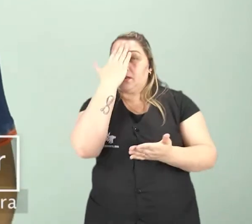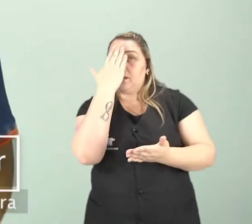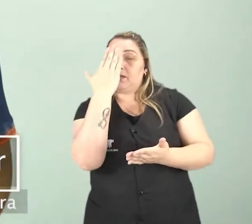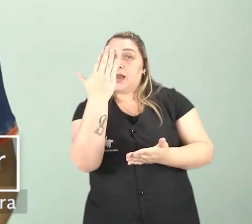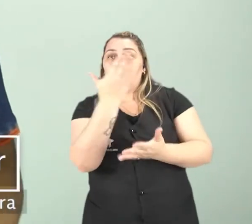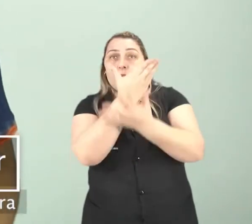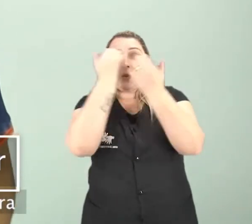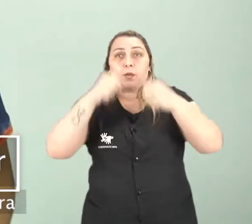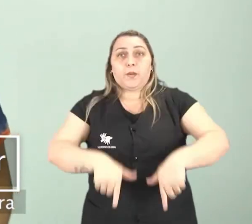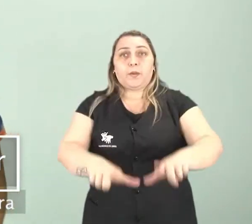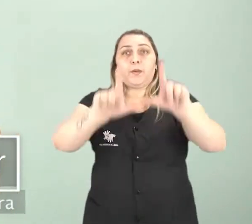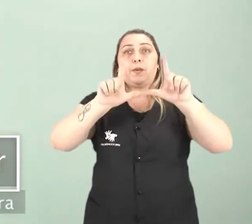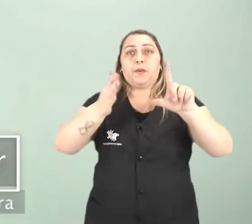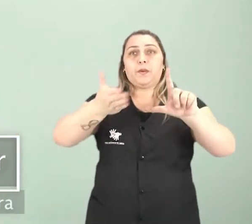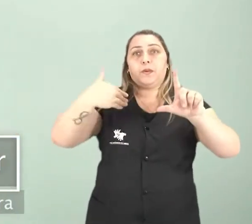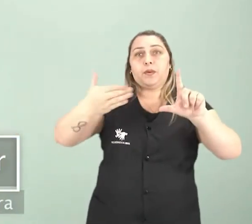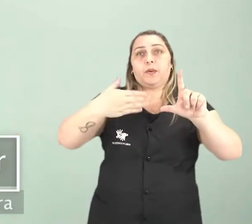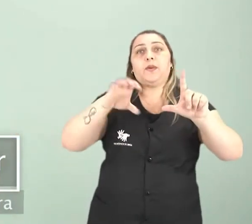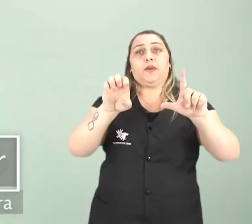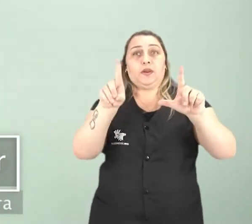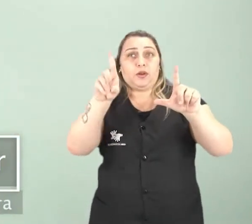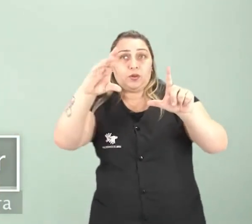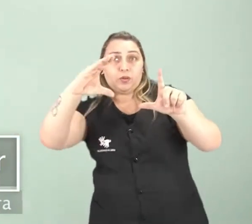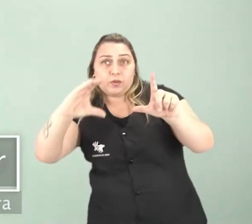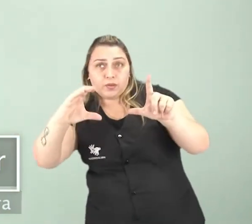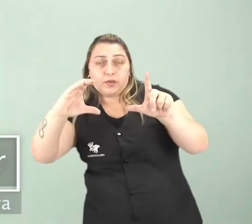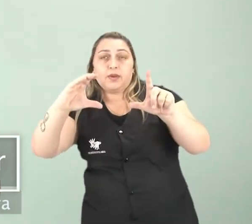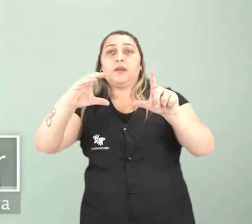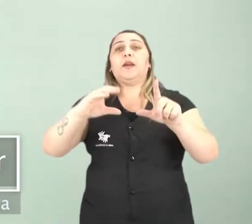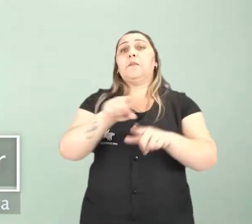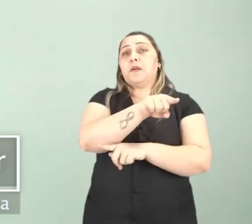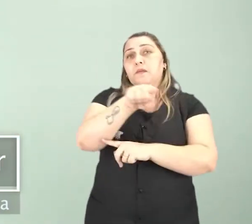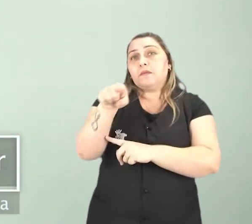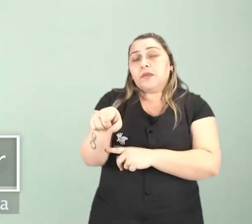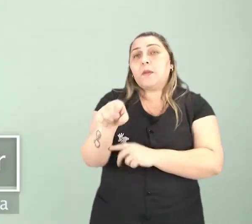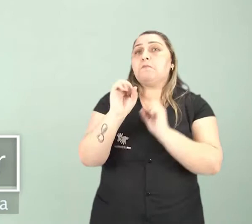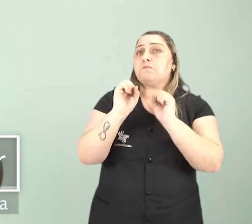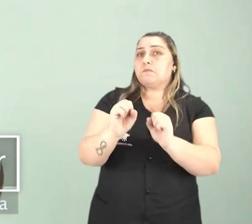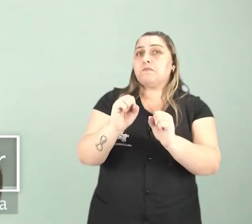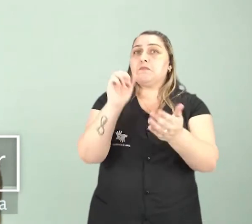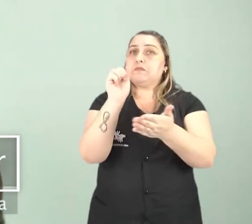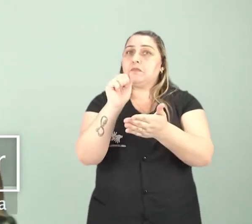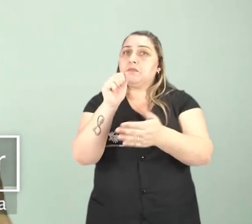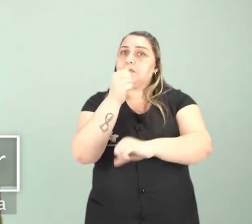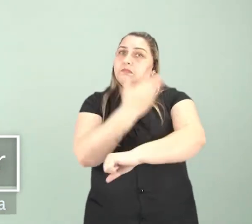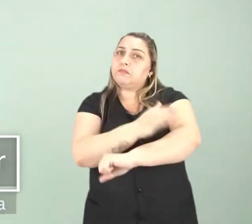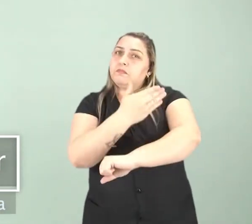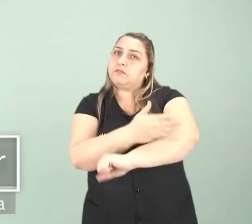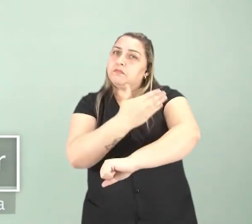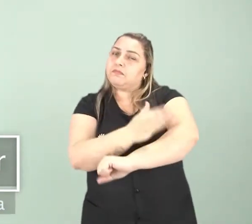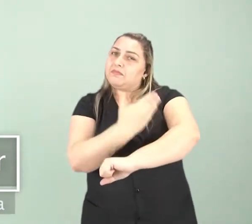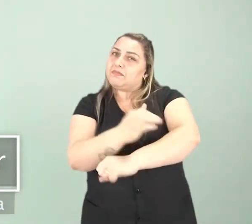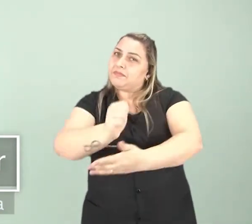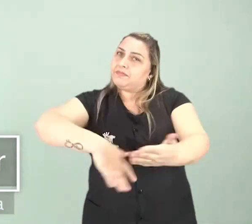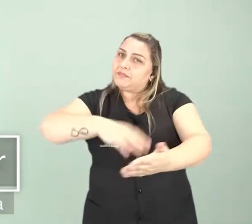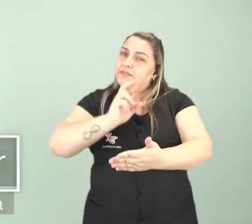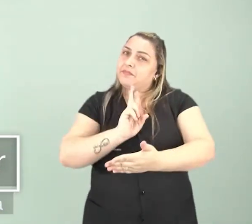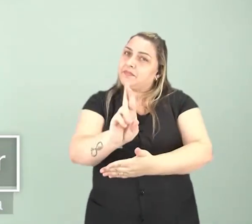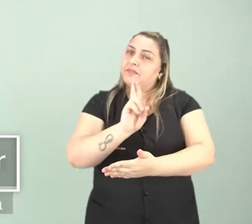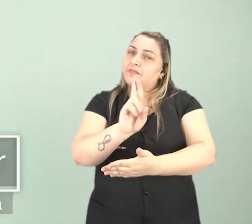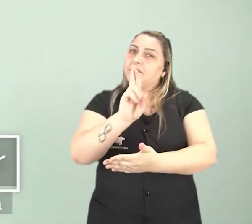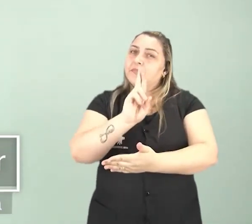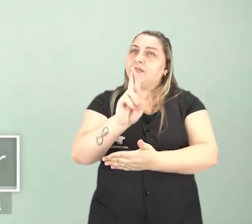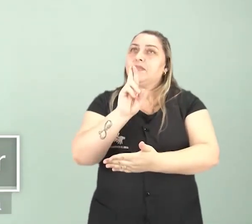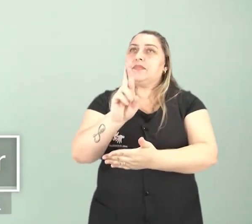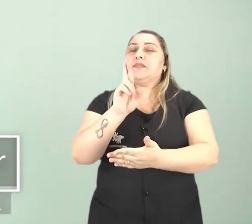obrigado. Não esqueçam de acessar a plataforma Eduque para vocês poderem exercitar bastante